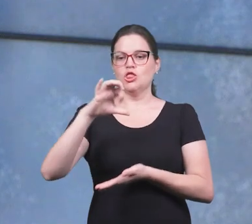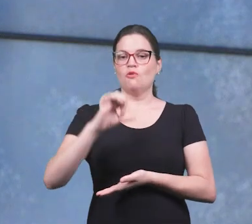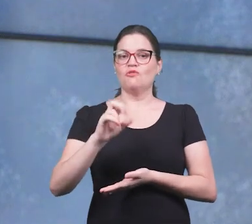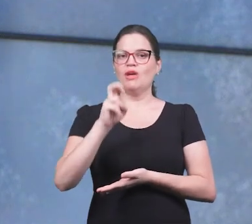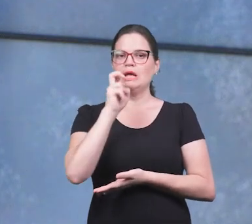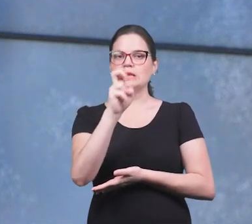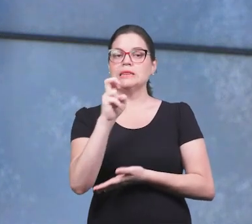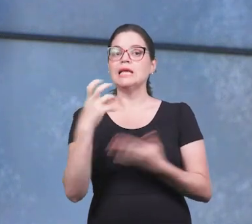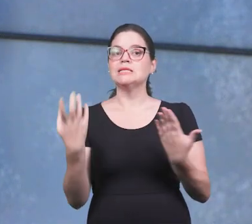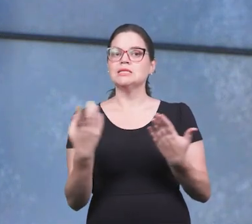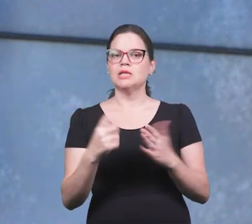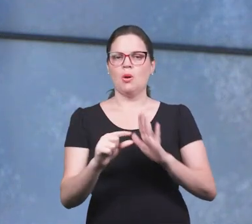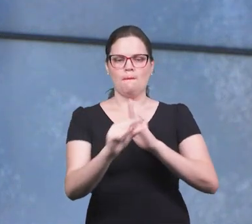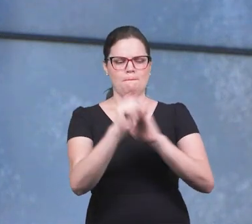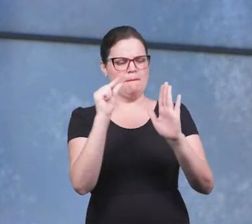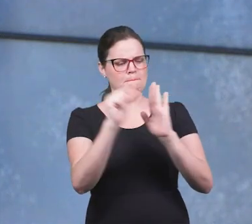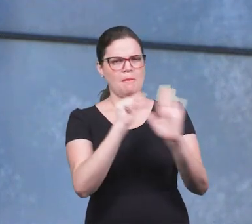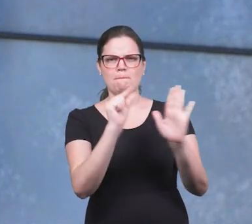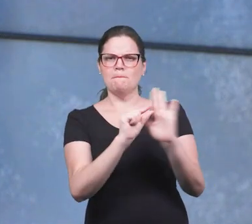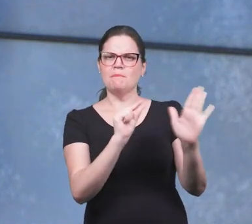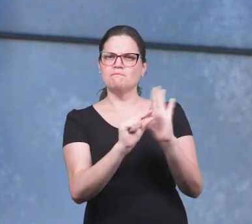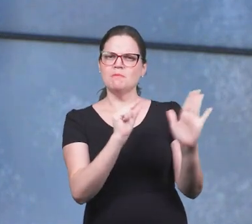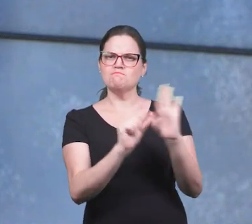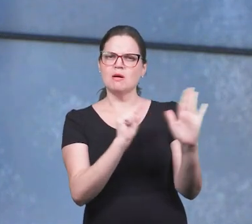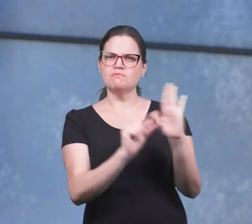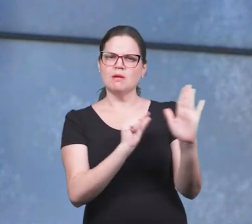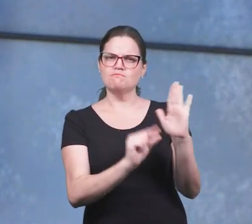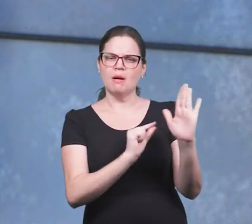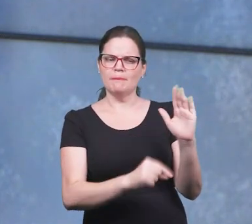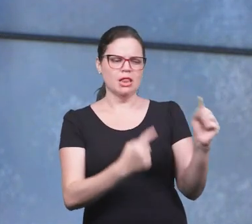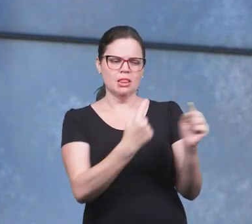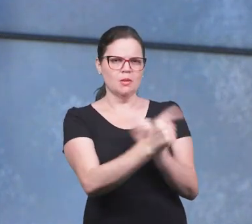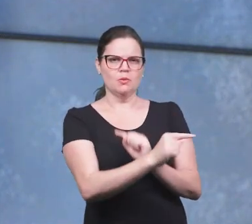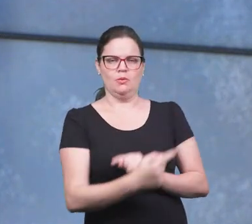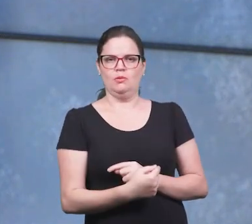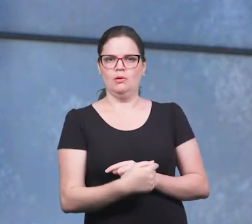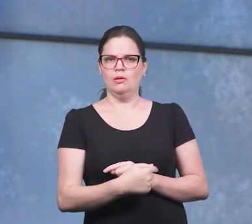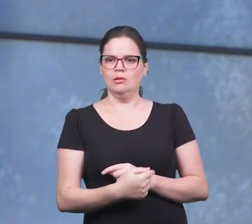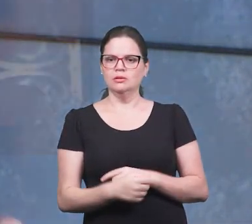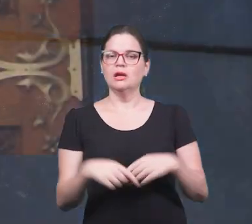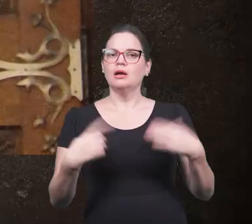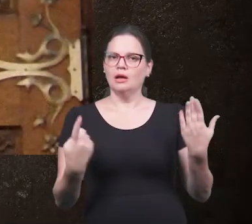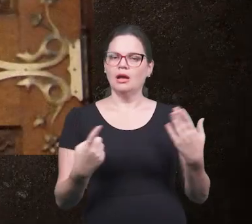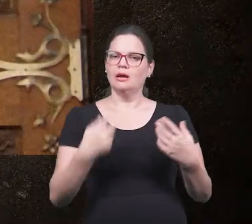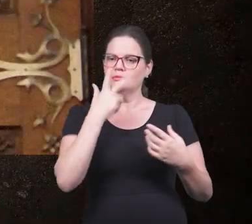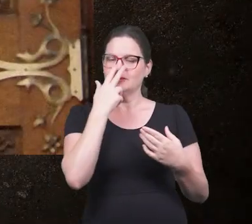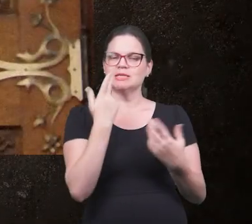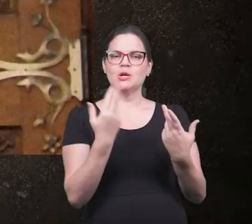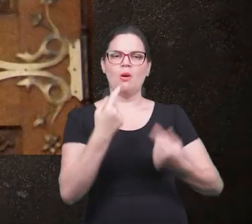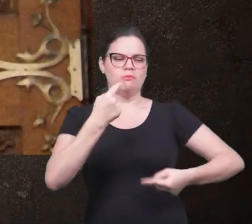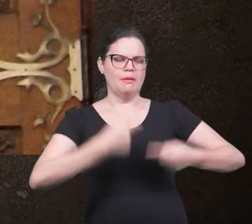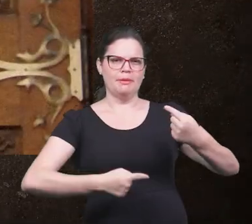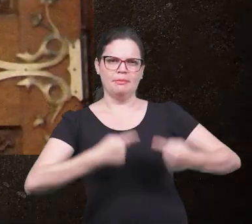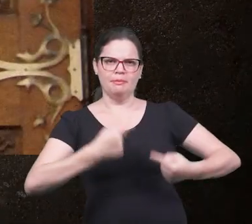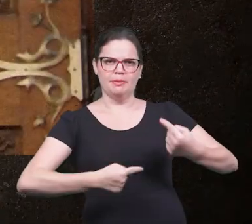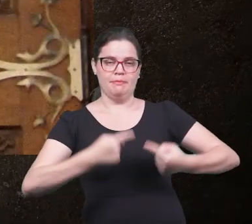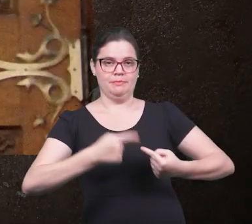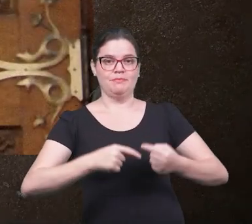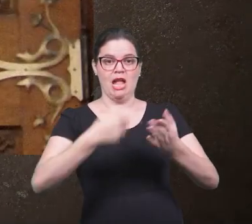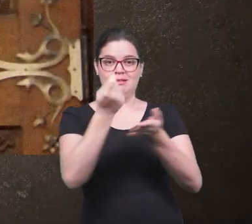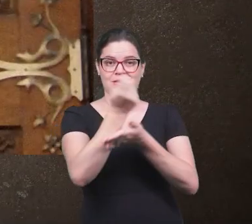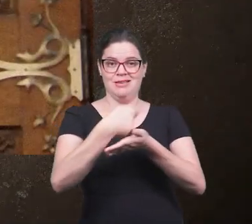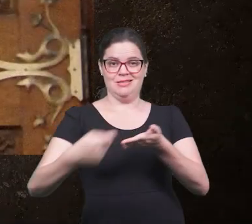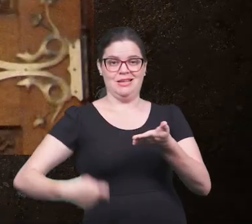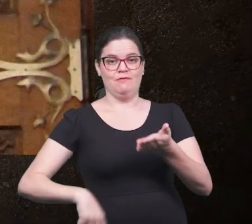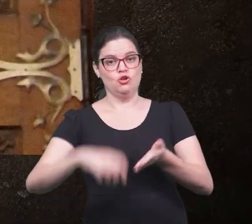um chamado para um debate, para uma reflexão, e os fixou na porta